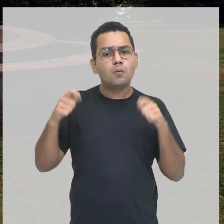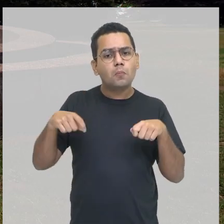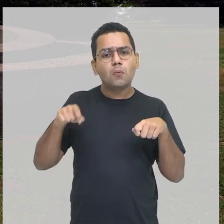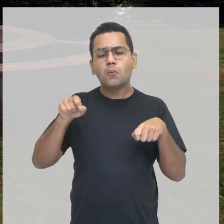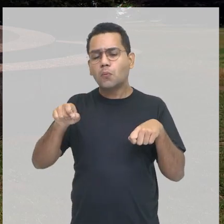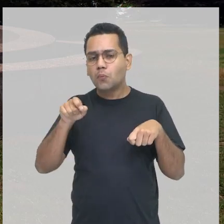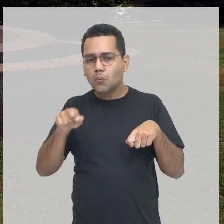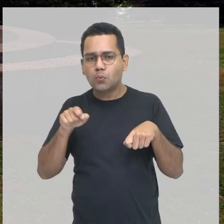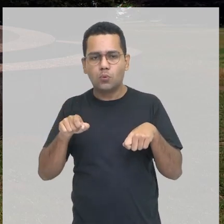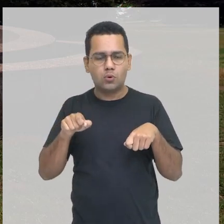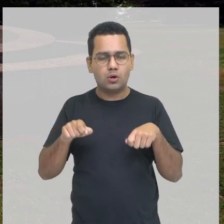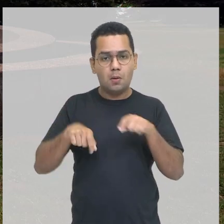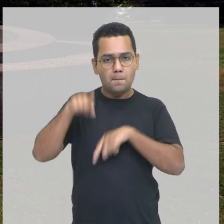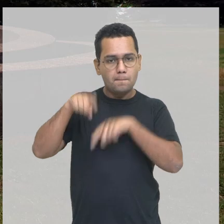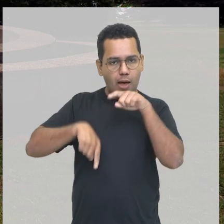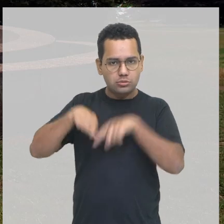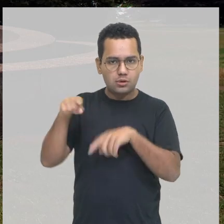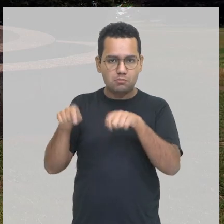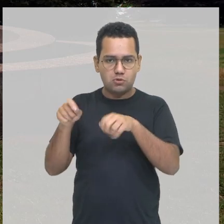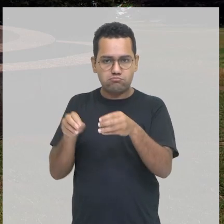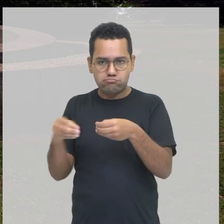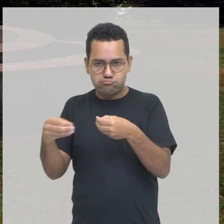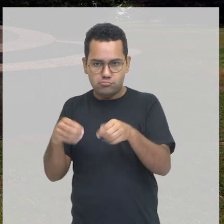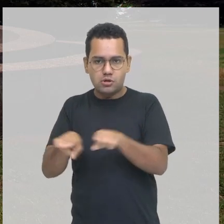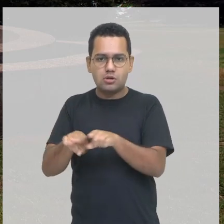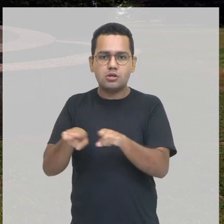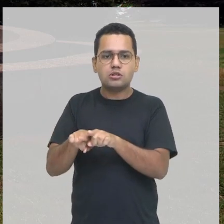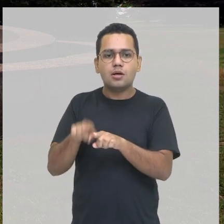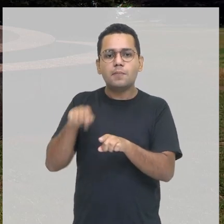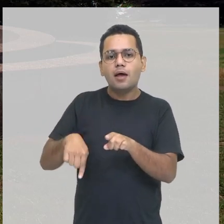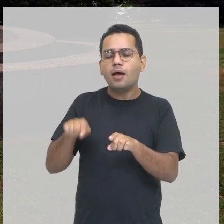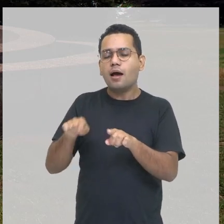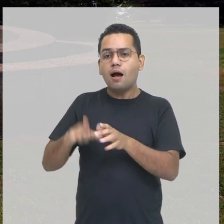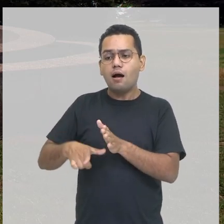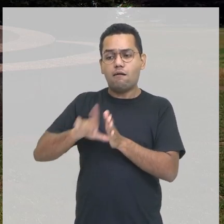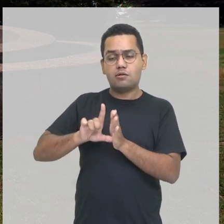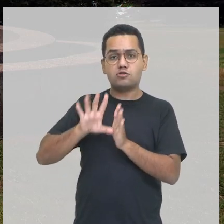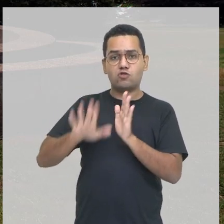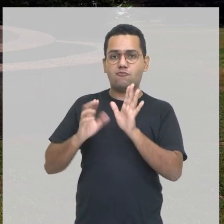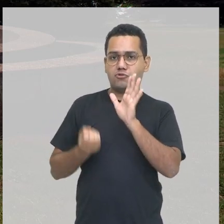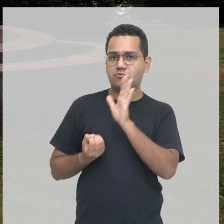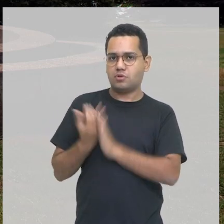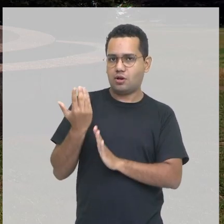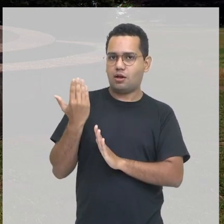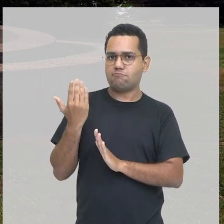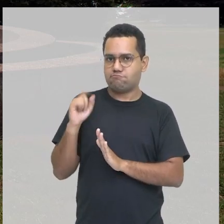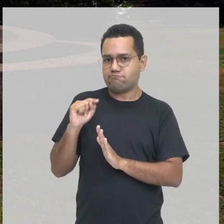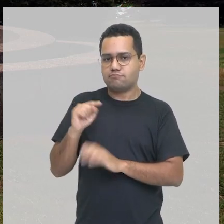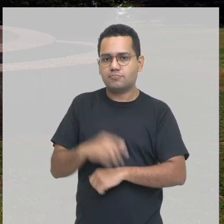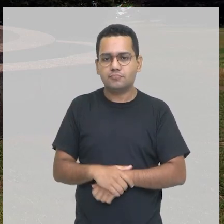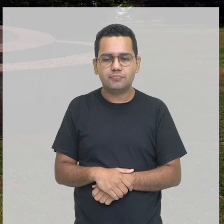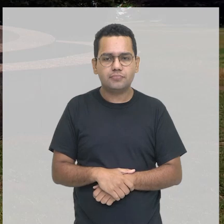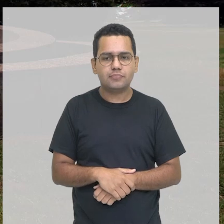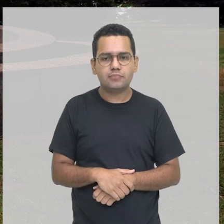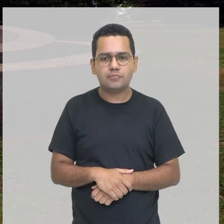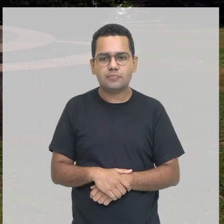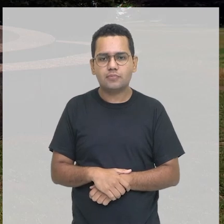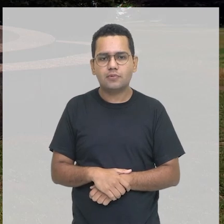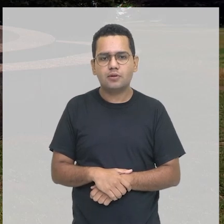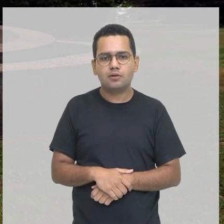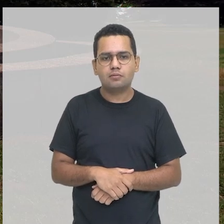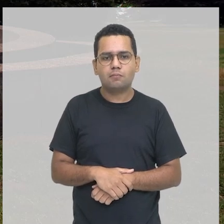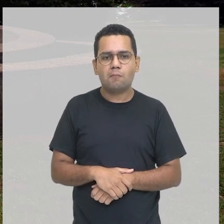material industrial. Então, ele pegou isso aqui industrializado, pré-fabricado. E sobre as técnicas